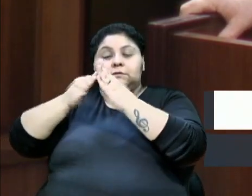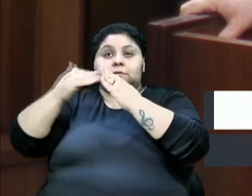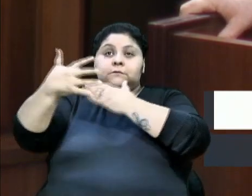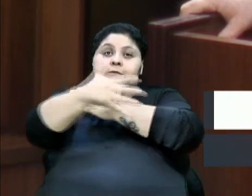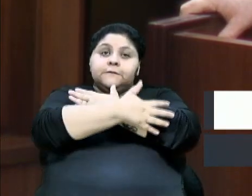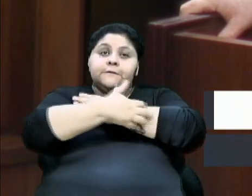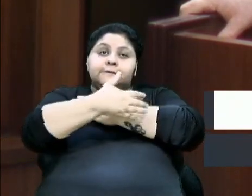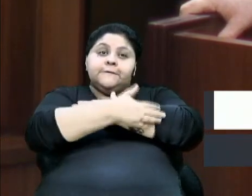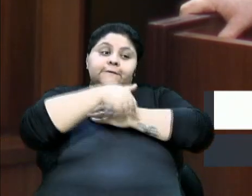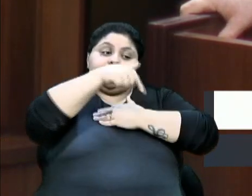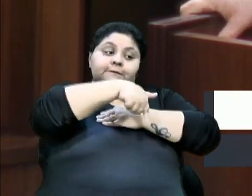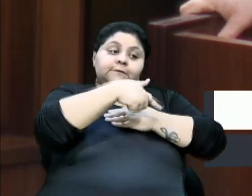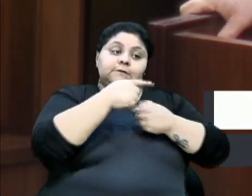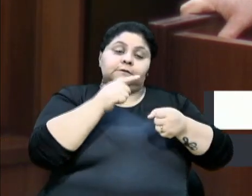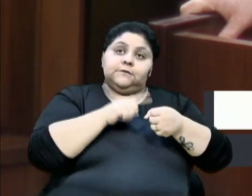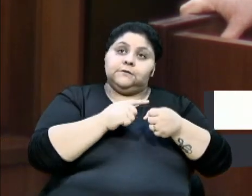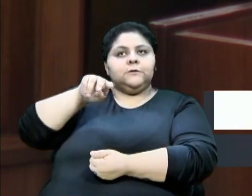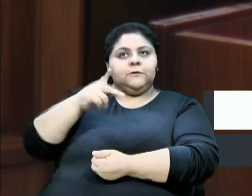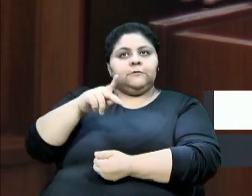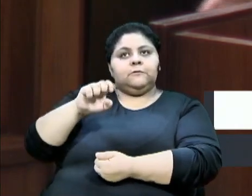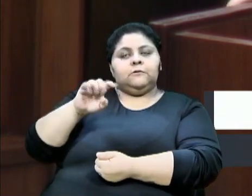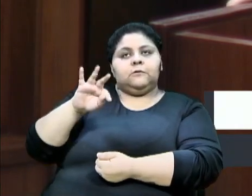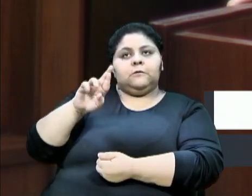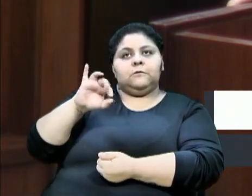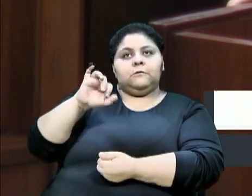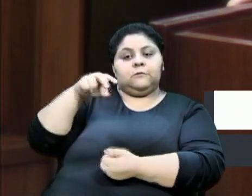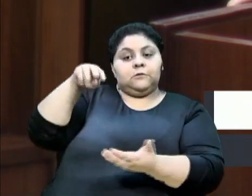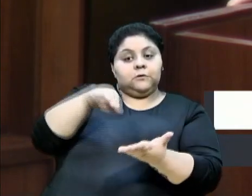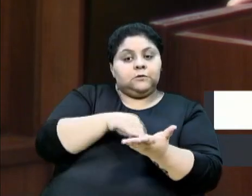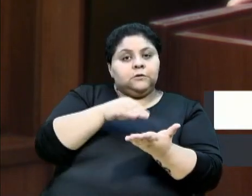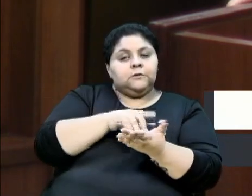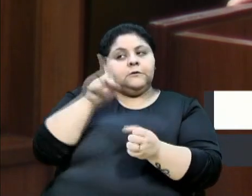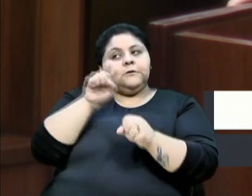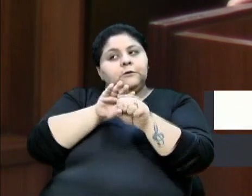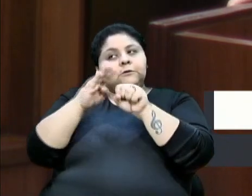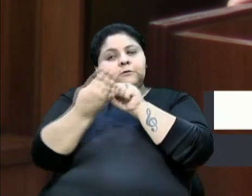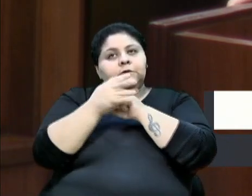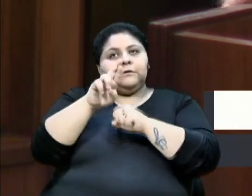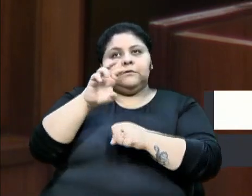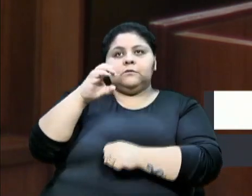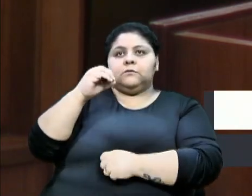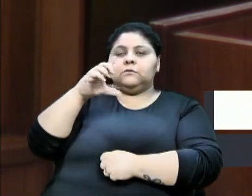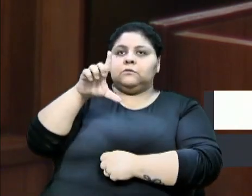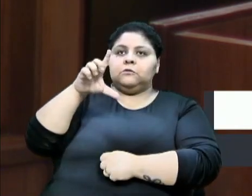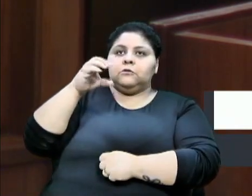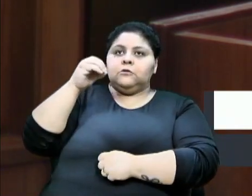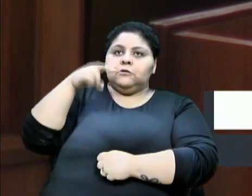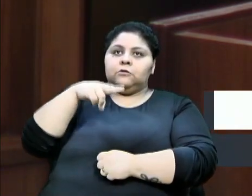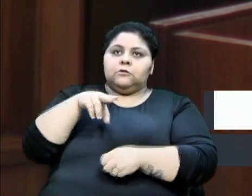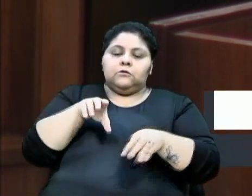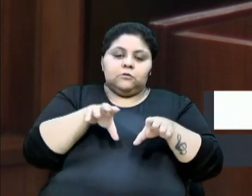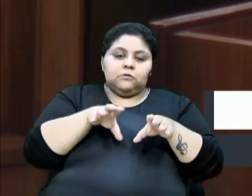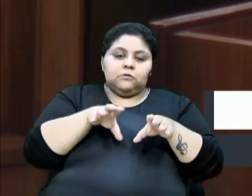centro de bem-estar animal seria de contrapartida da venda daquele atual terreno numa área urbana, extremamente valorizada,